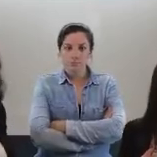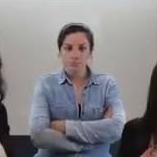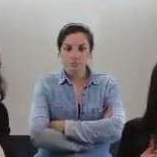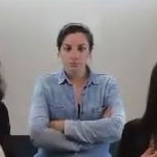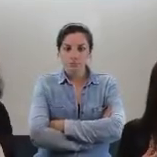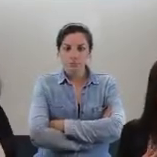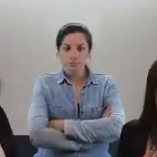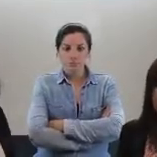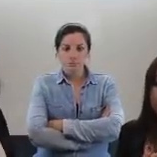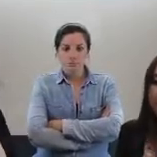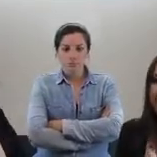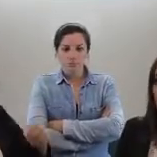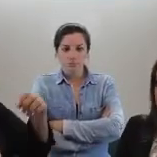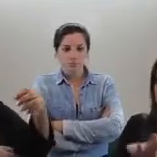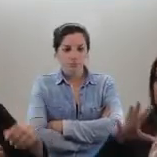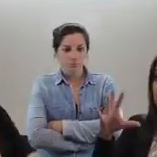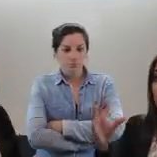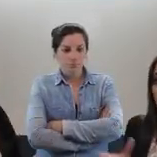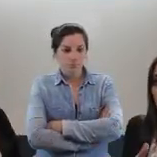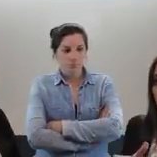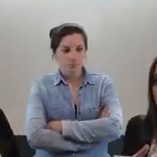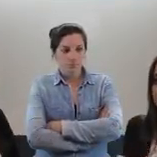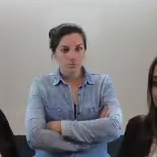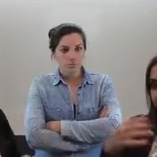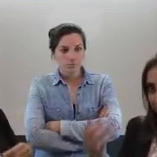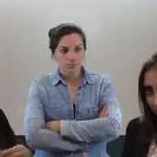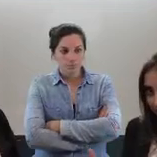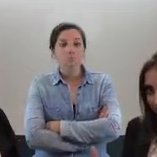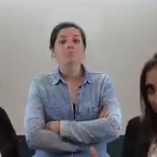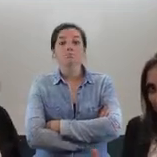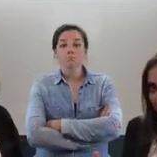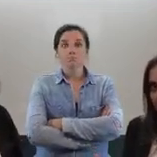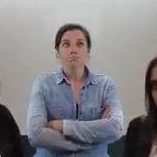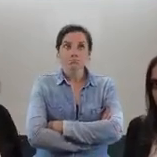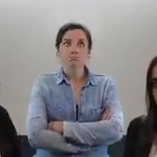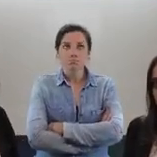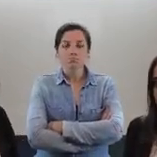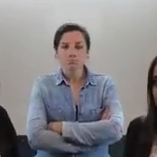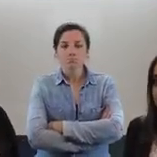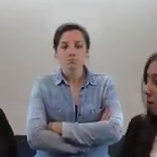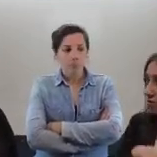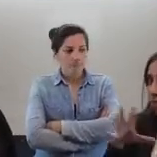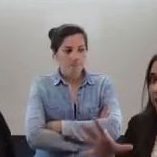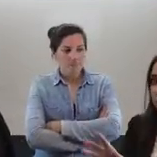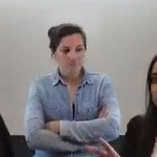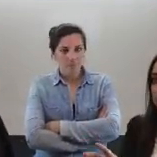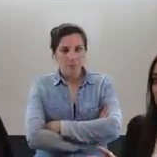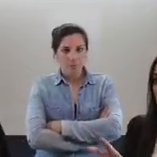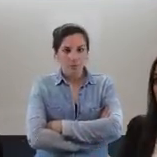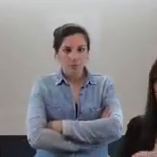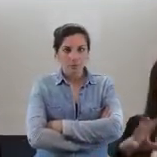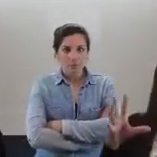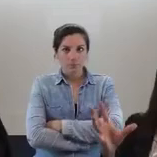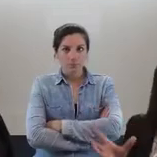imagens. Então, é como se fosse um Google mais refinado. né? É uma base de dados, é como se fosse uma caixinha,